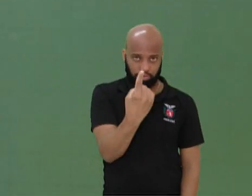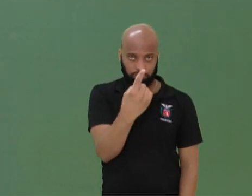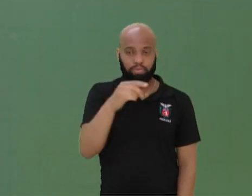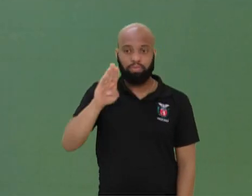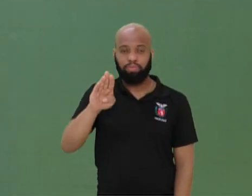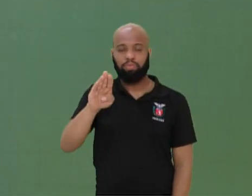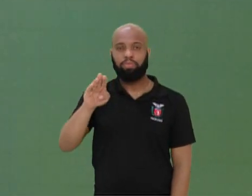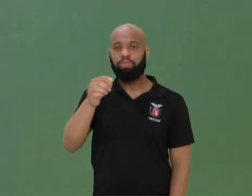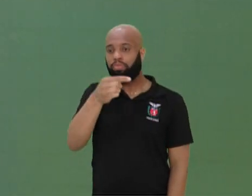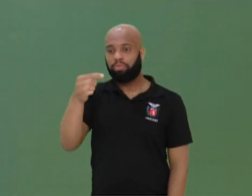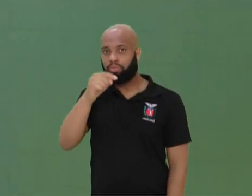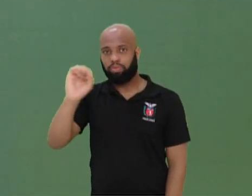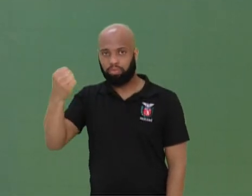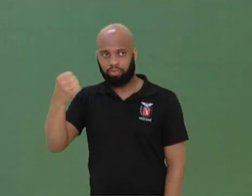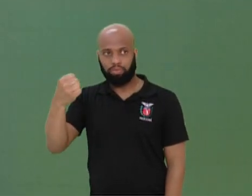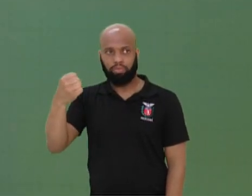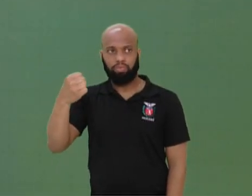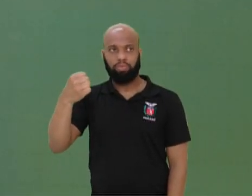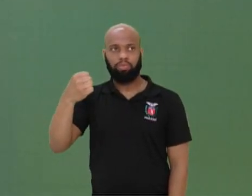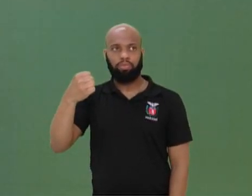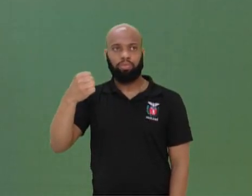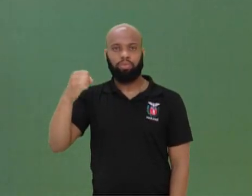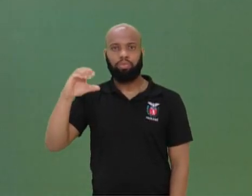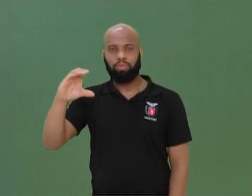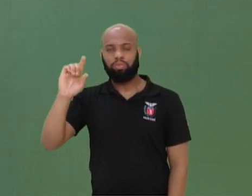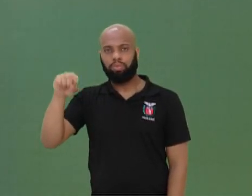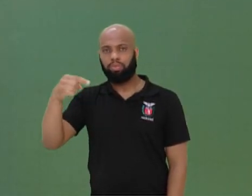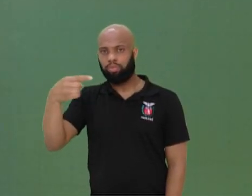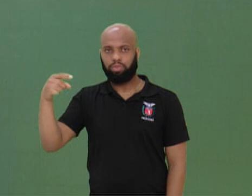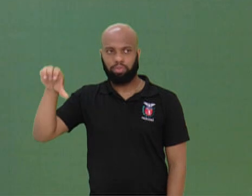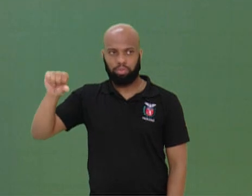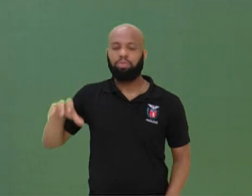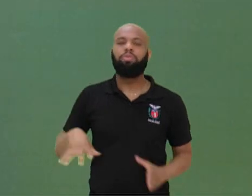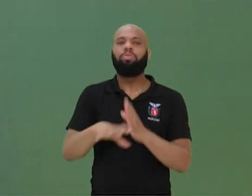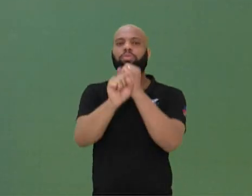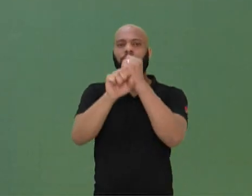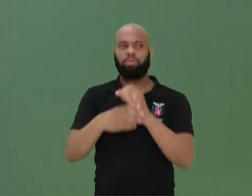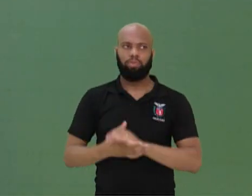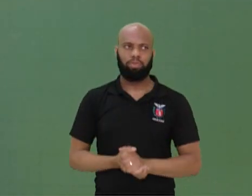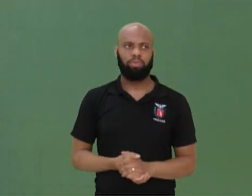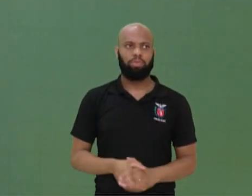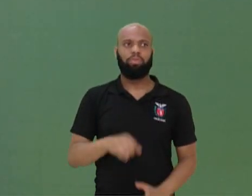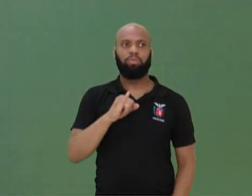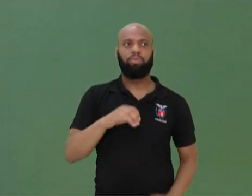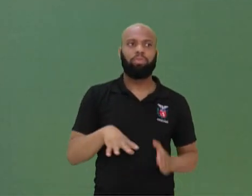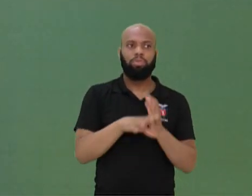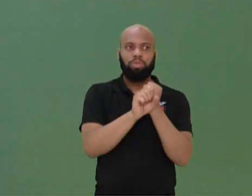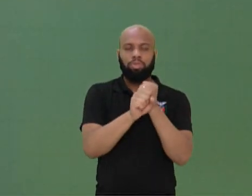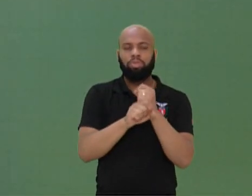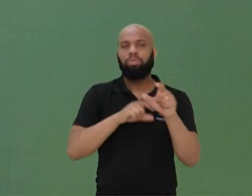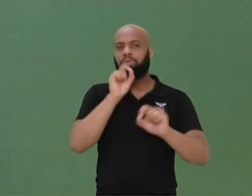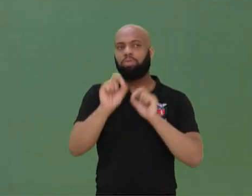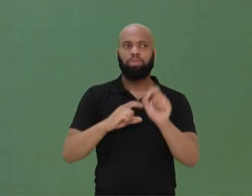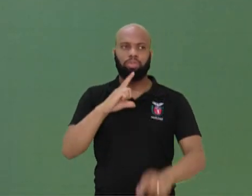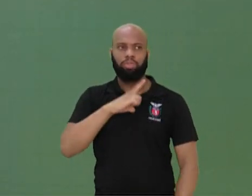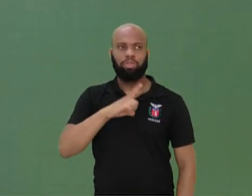O b é menos 8 e o c é menos 9, né? Se somar isso daqui,